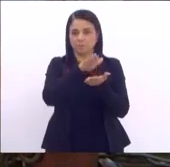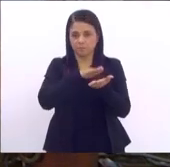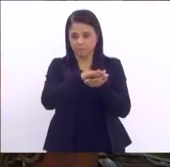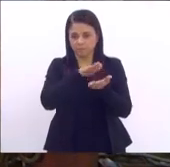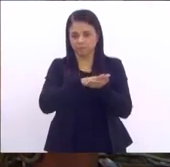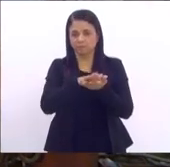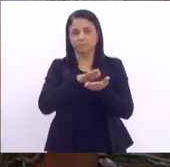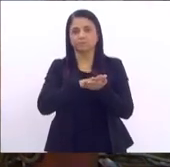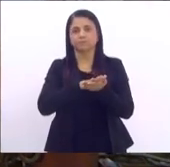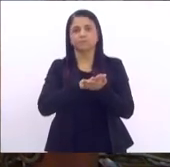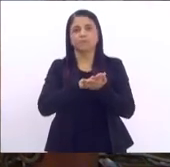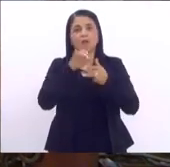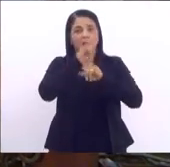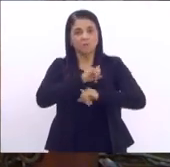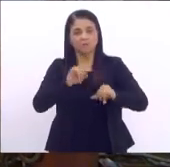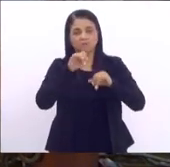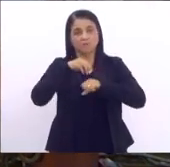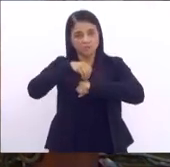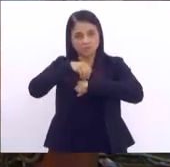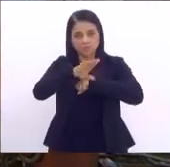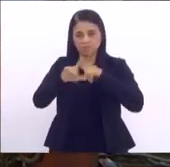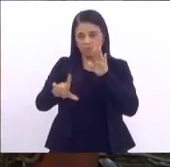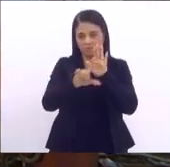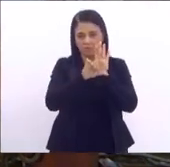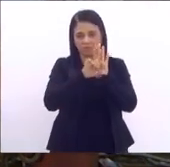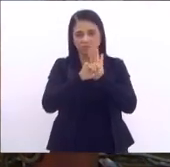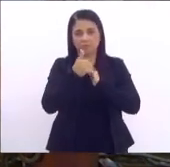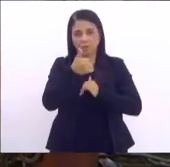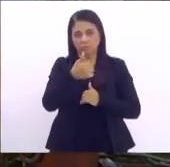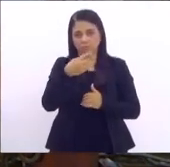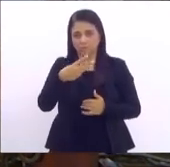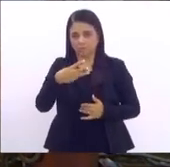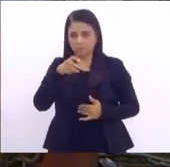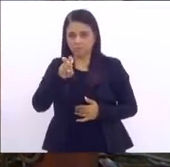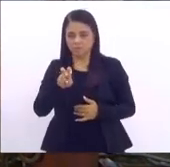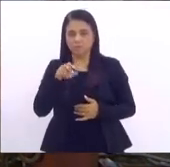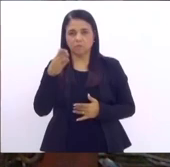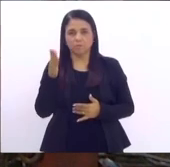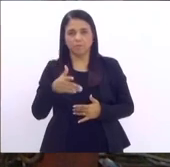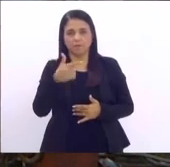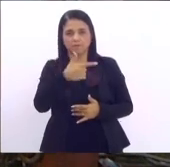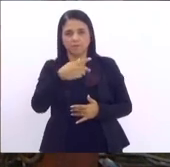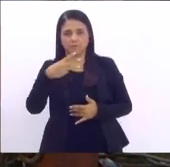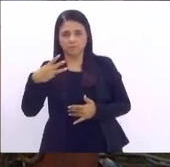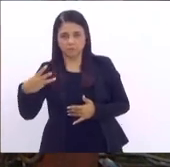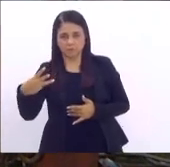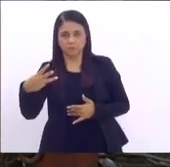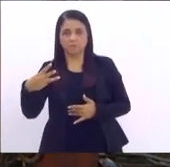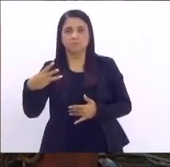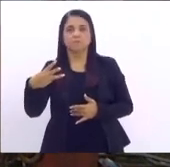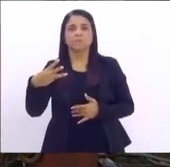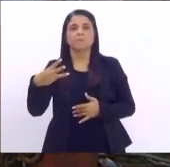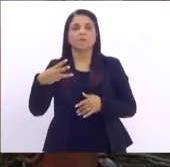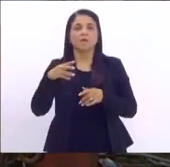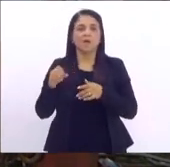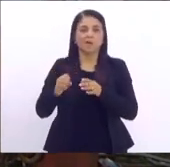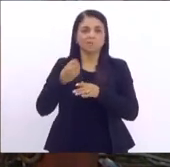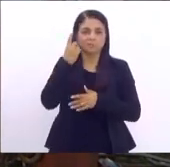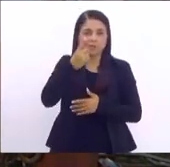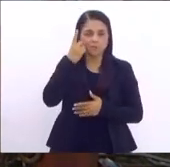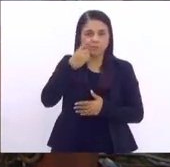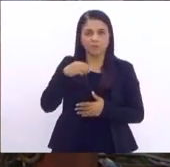Anuncio Indicação Legislativa número 135 de 2023, de autoria do deputado Rosenberg Reis, que